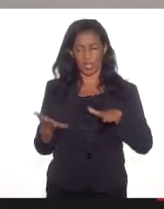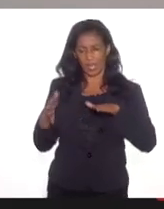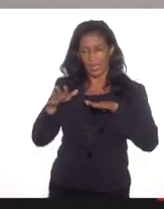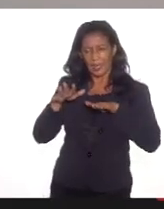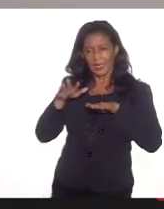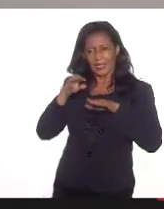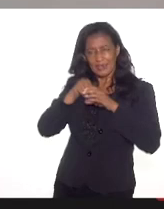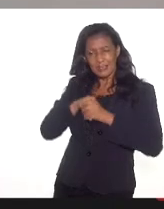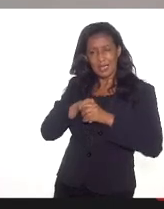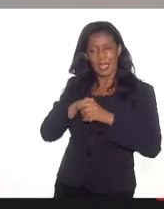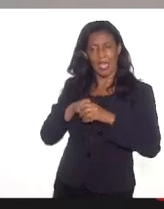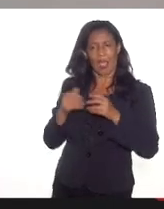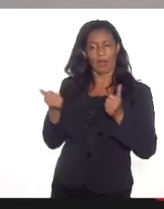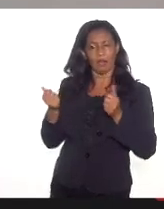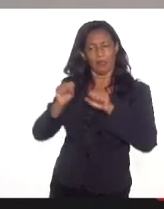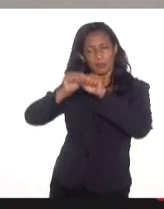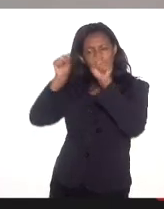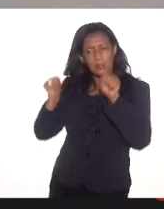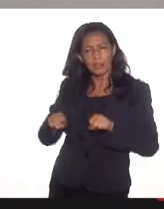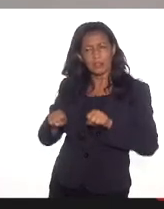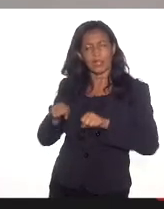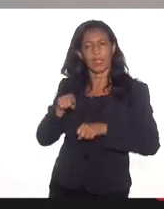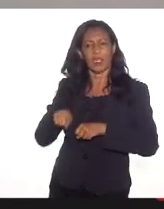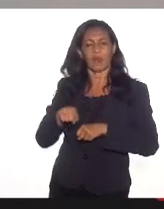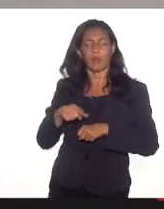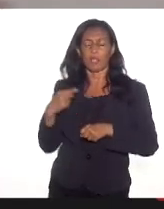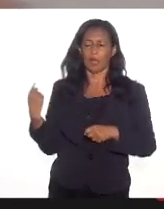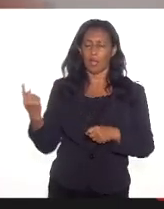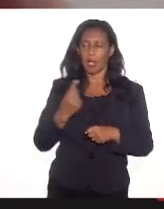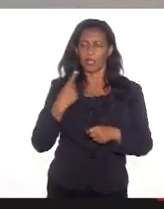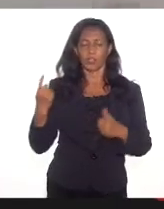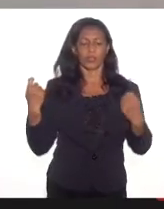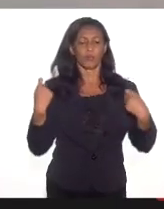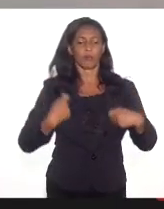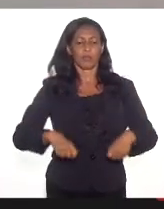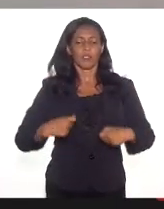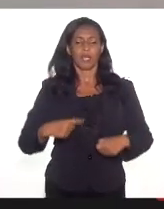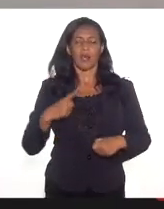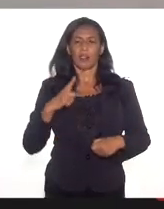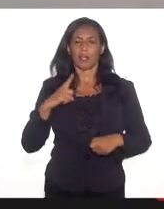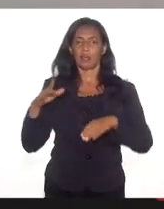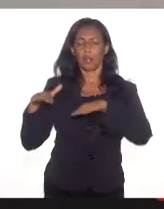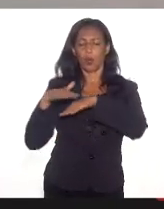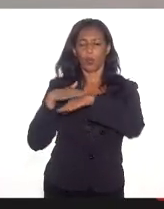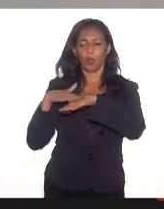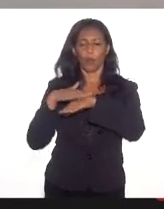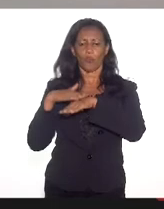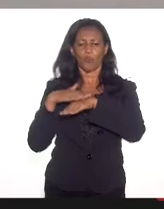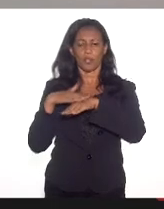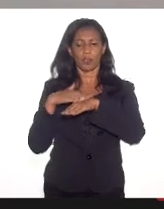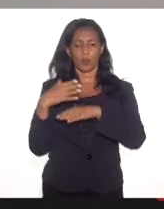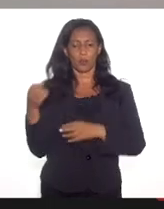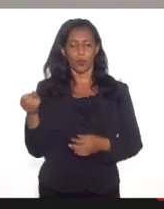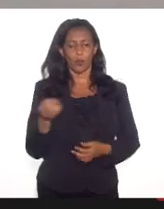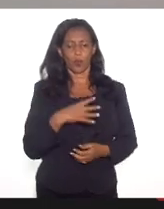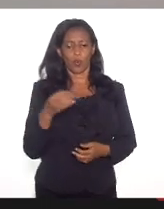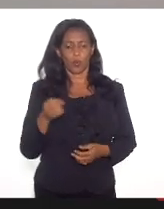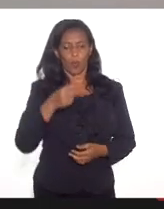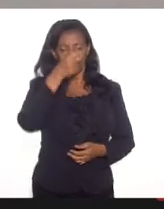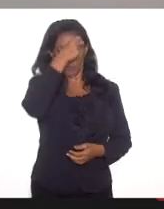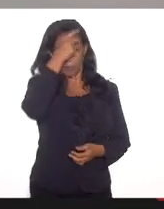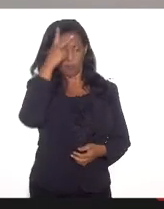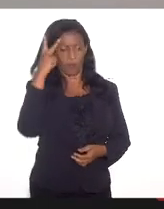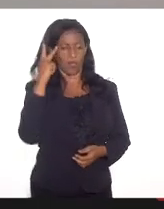sistêmica então eu acho que a gente devia não só quer dizer estar conversando com o novo prefeito Eduardo Paes